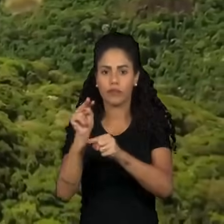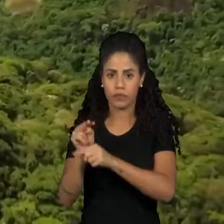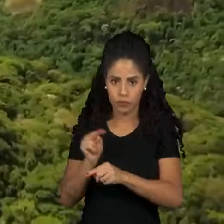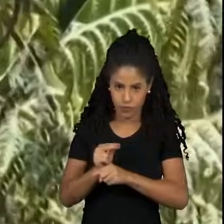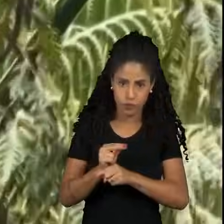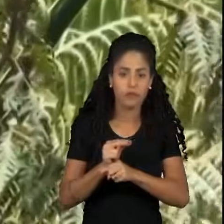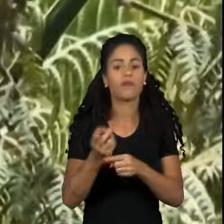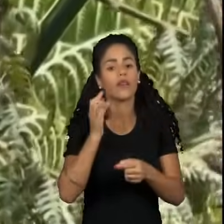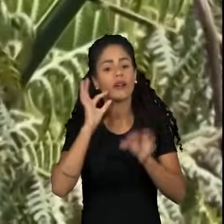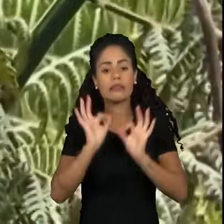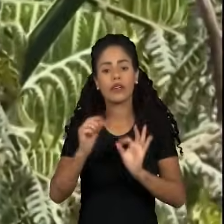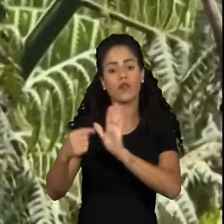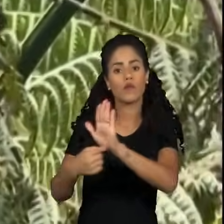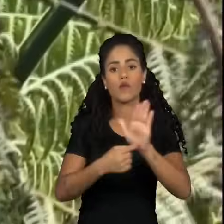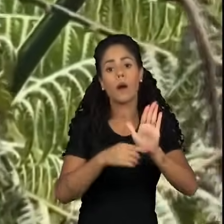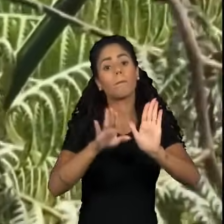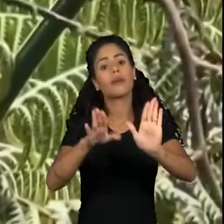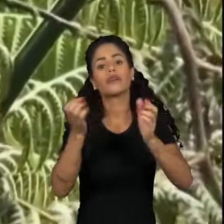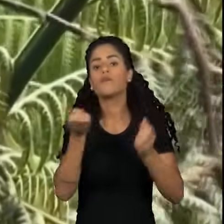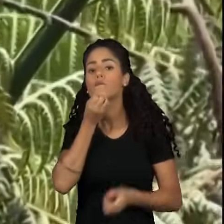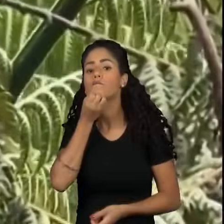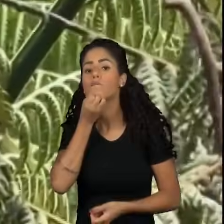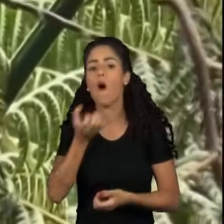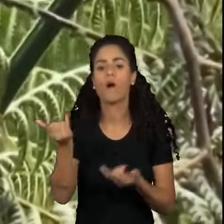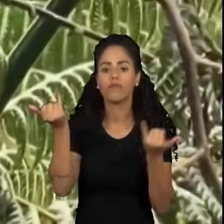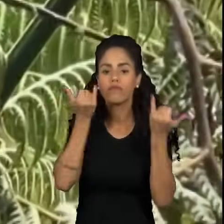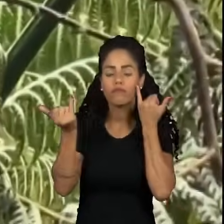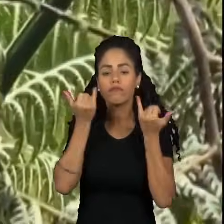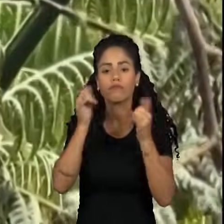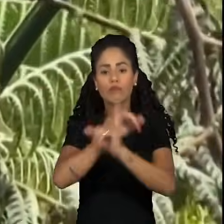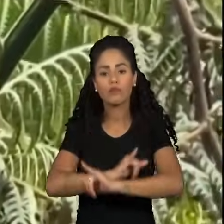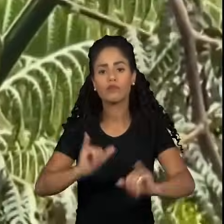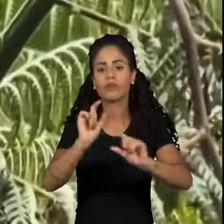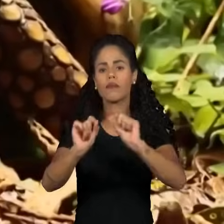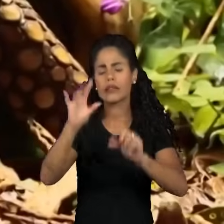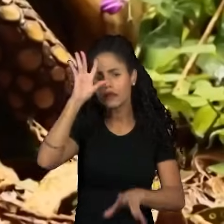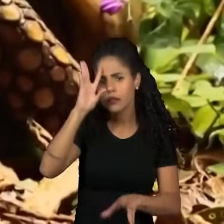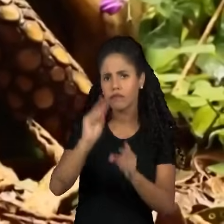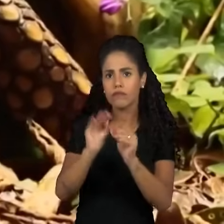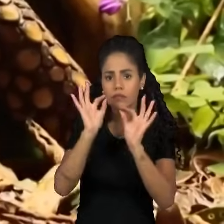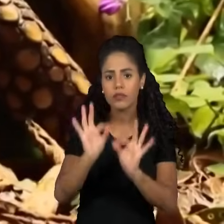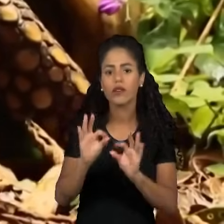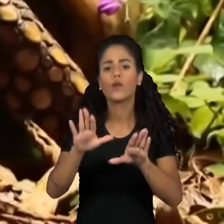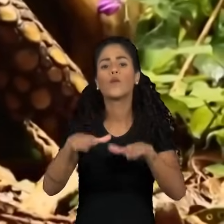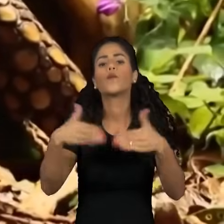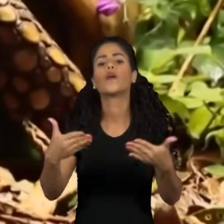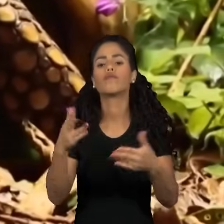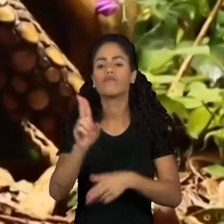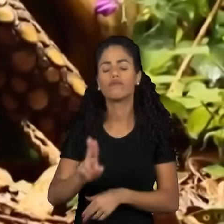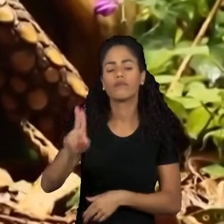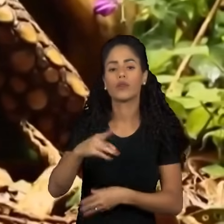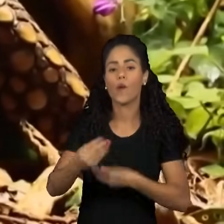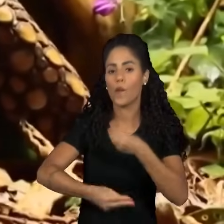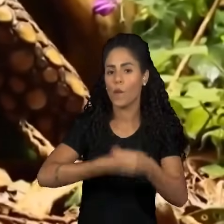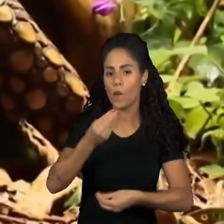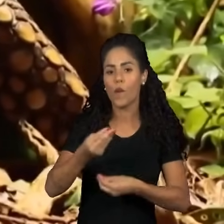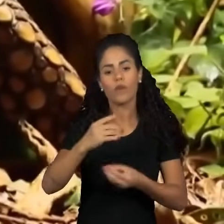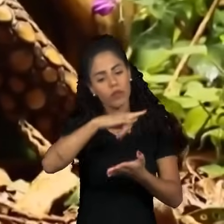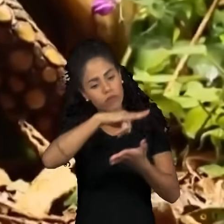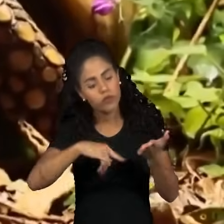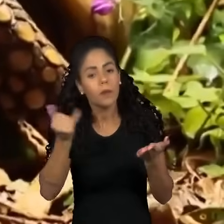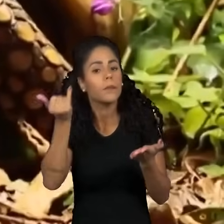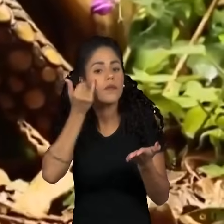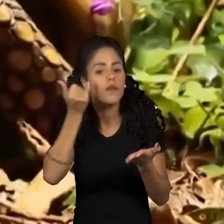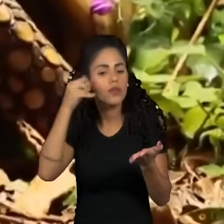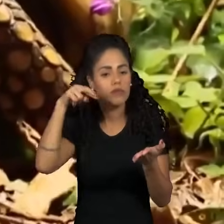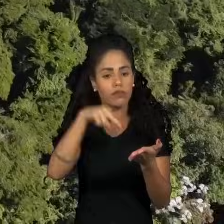CNUC. Apesar da boa notícia, é preciso entender as dificuldades na utilização do Sistema Oficial de Dados.